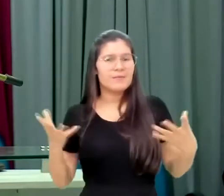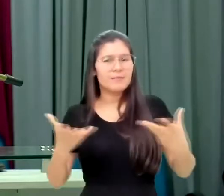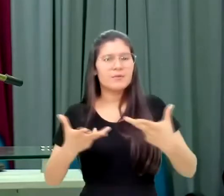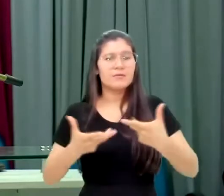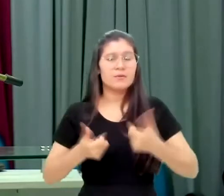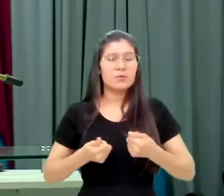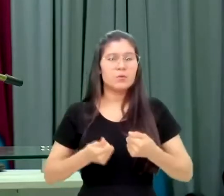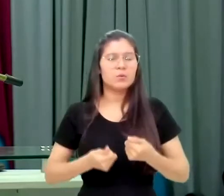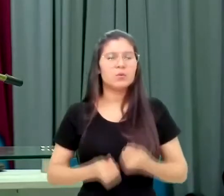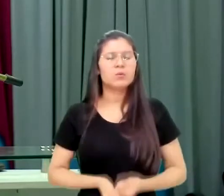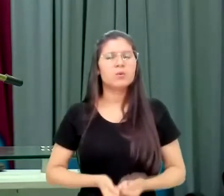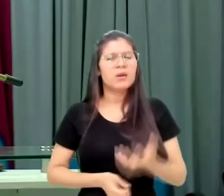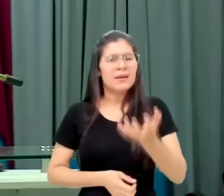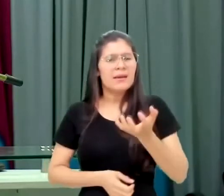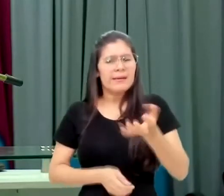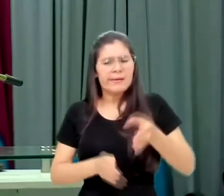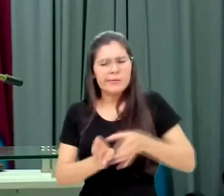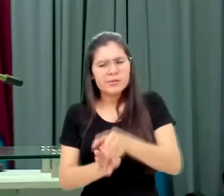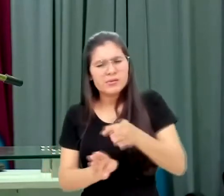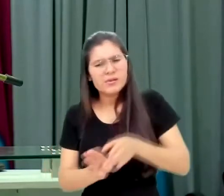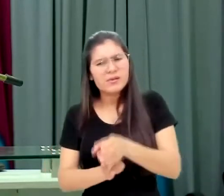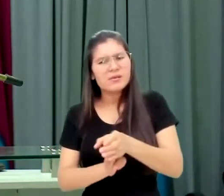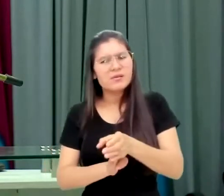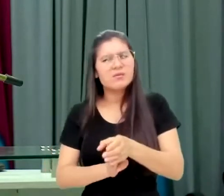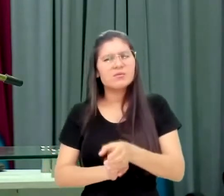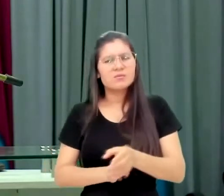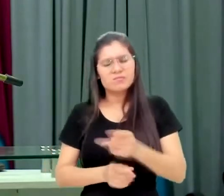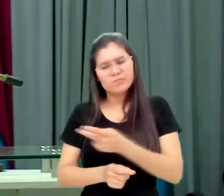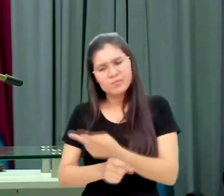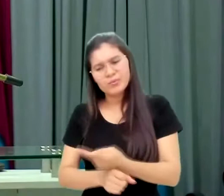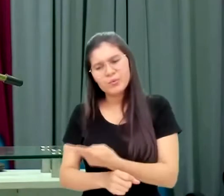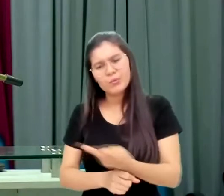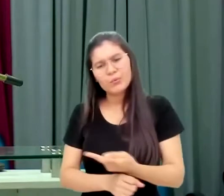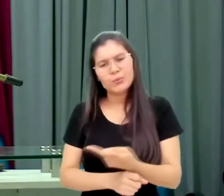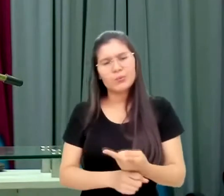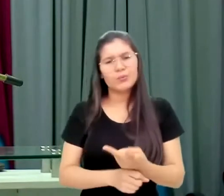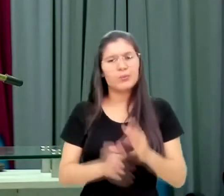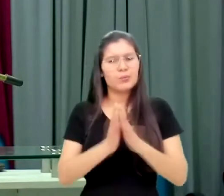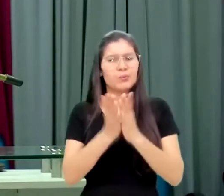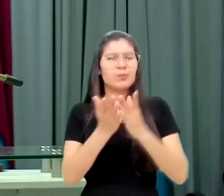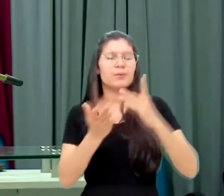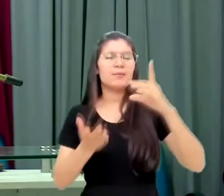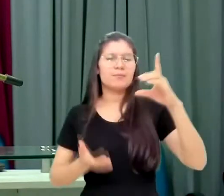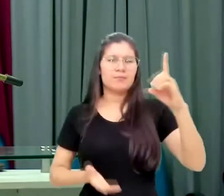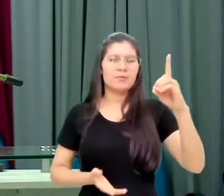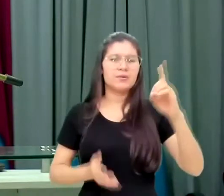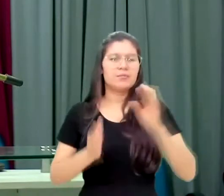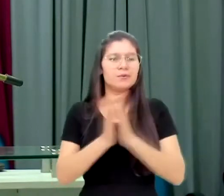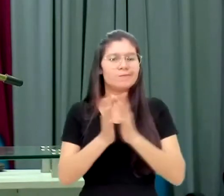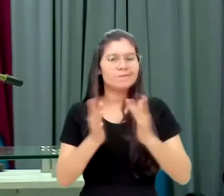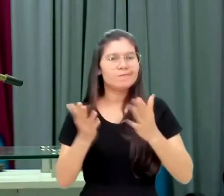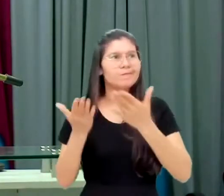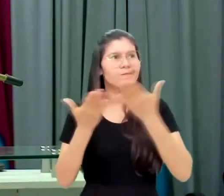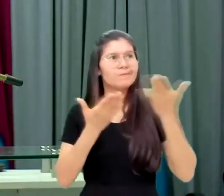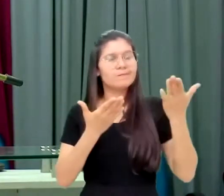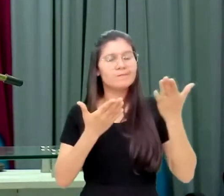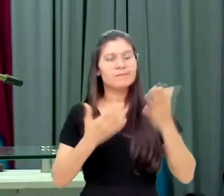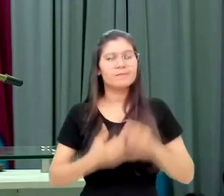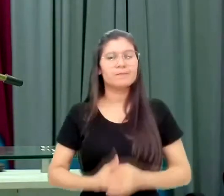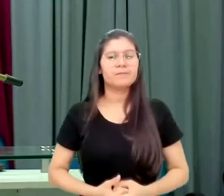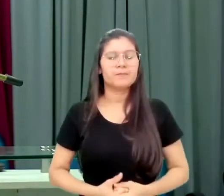na palavra. Louvado seja o Senhor. Glória a Deus, glória a Deus,